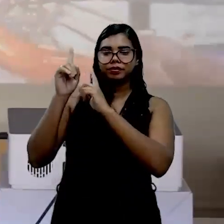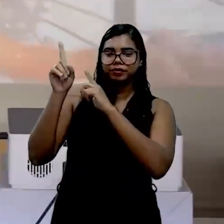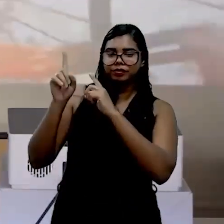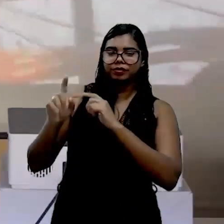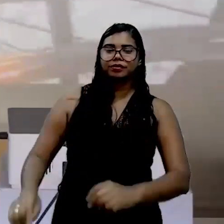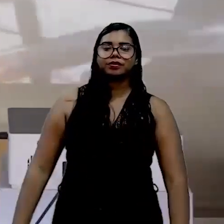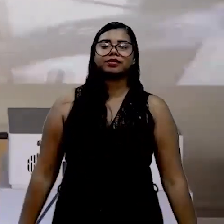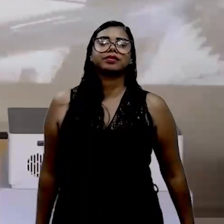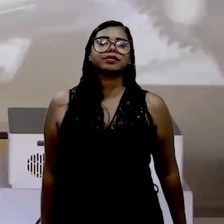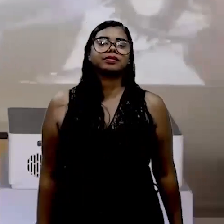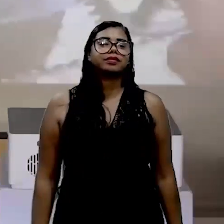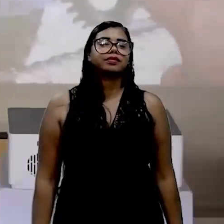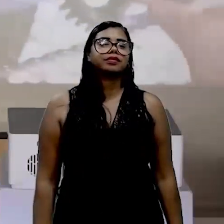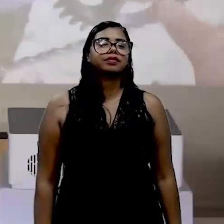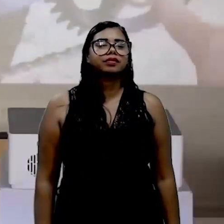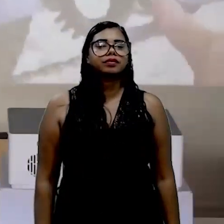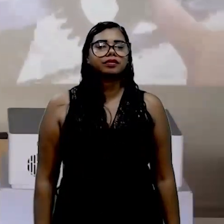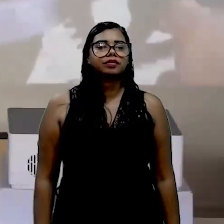Olha.